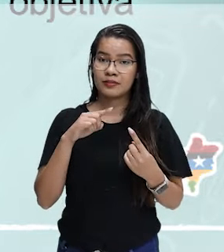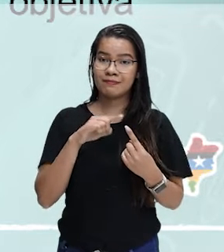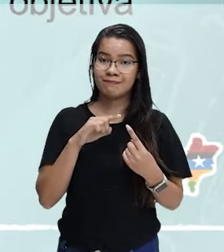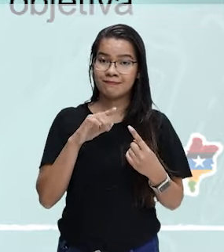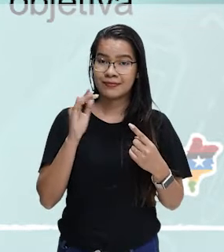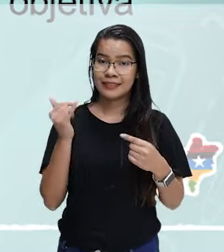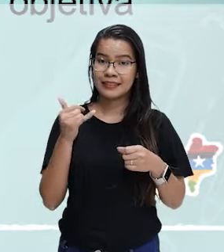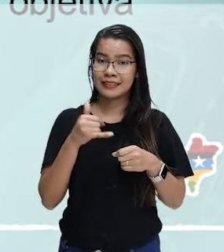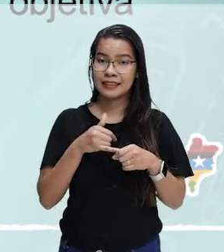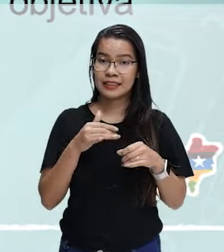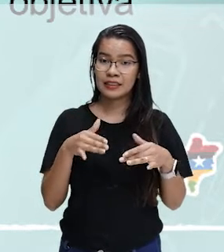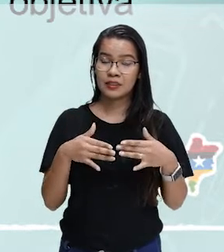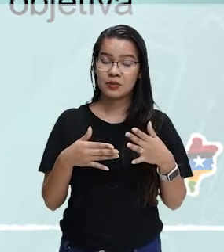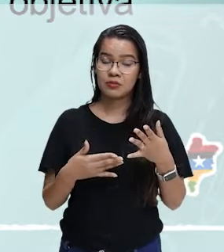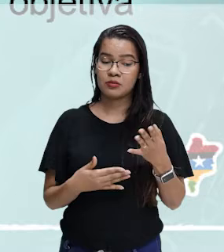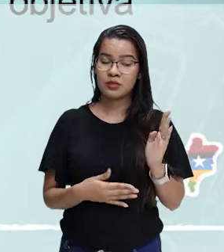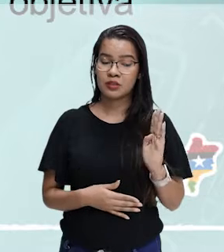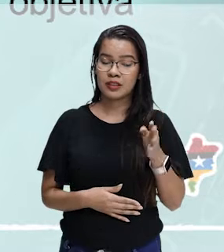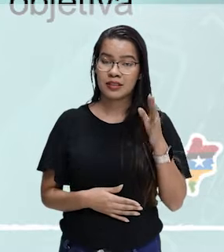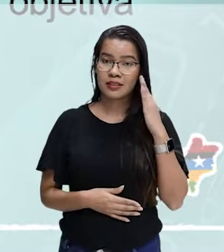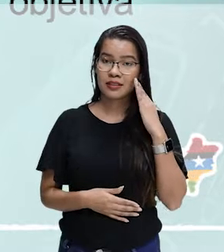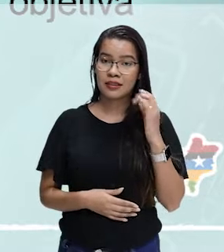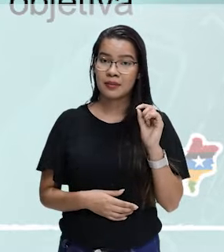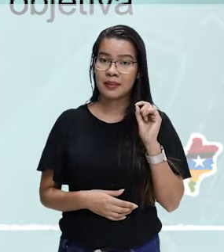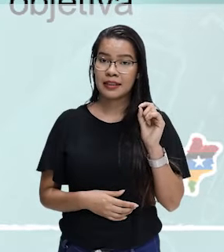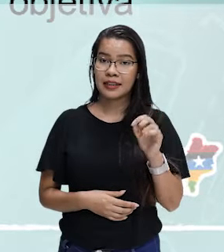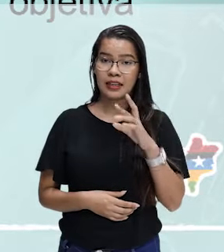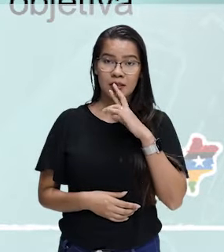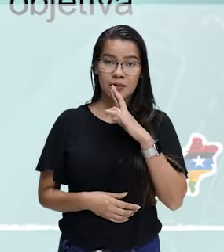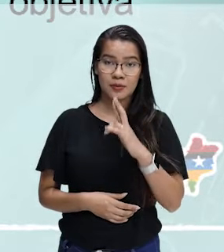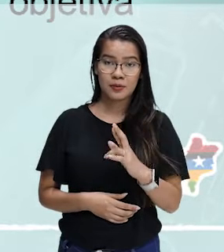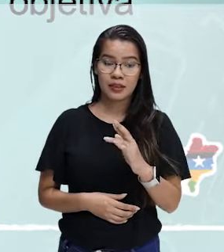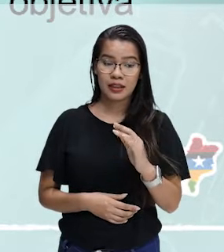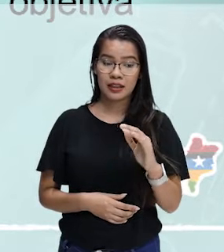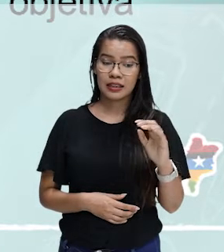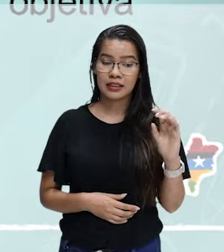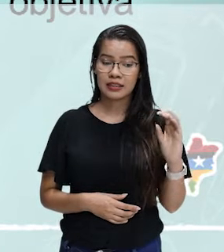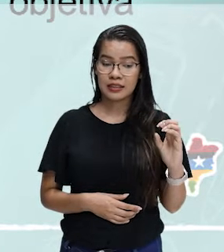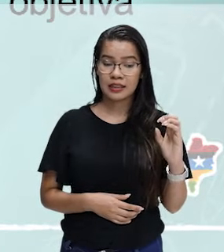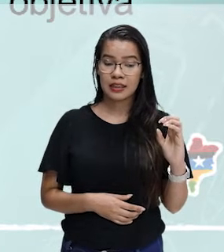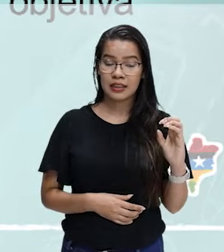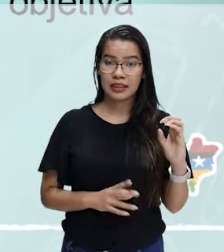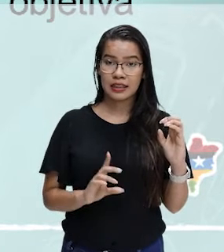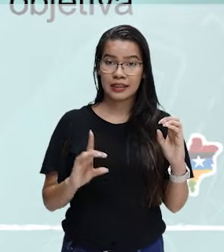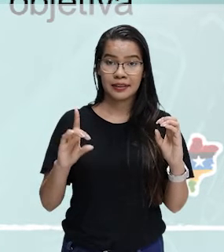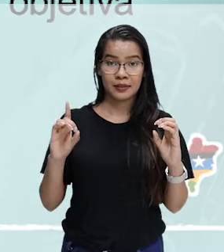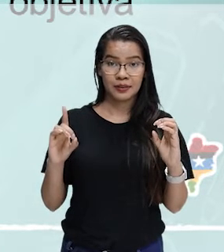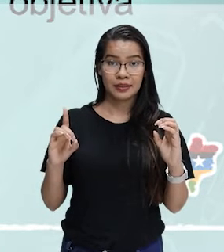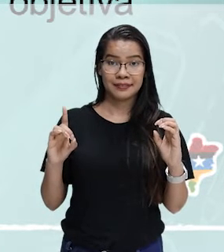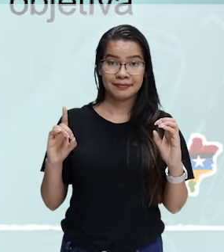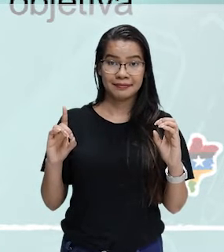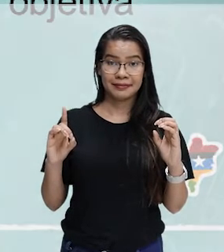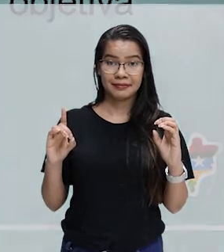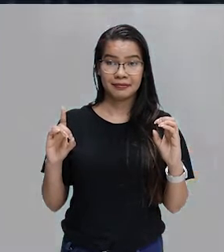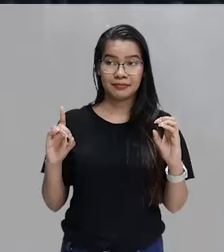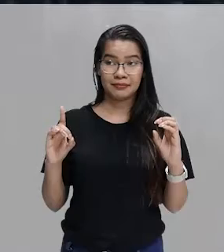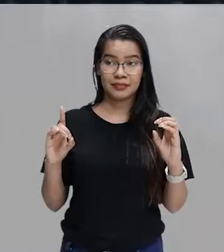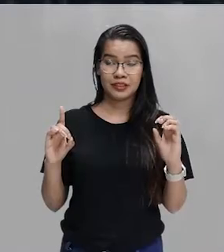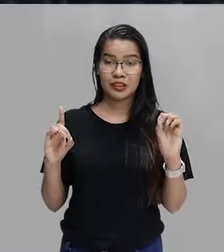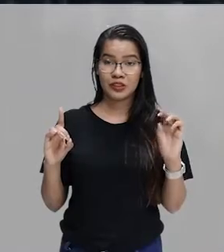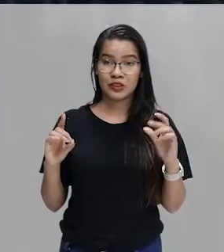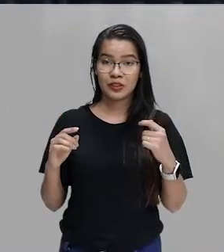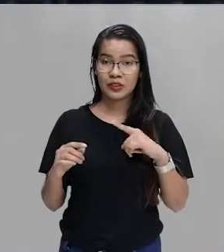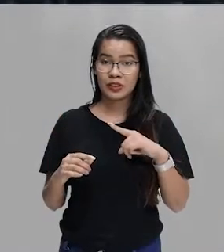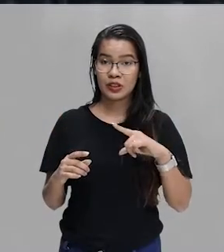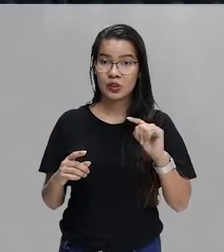Então, já sabem que a resposta está entre a letra C e a letra D. Só que eu